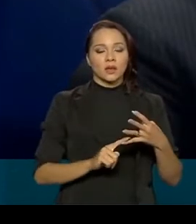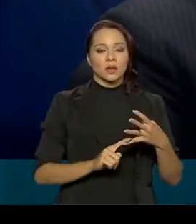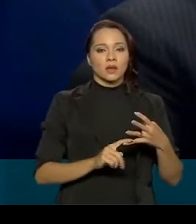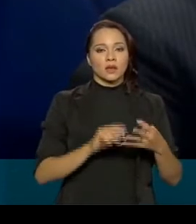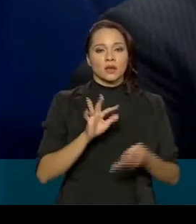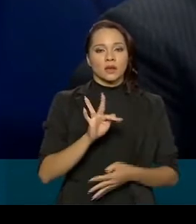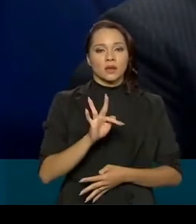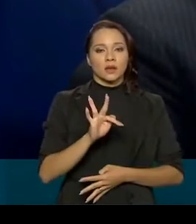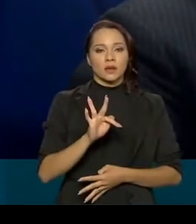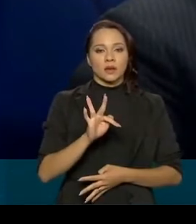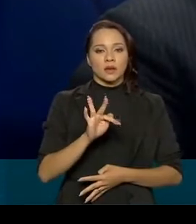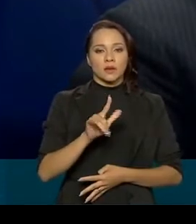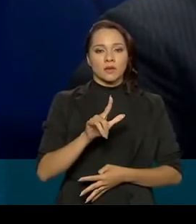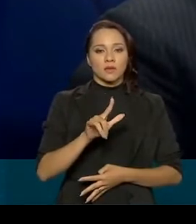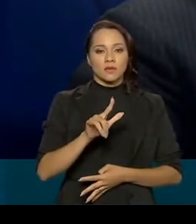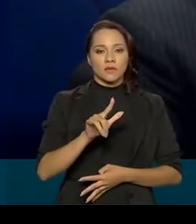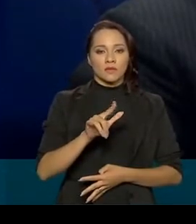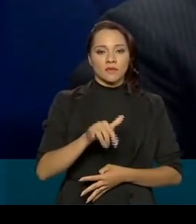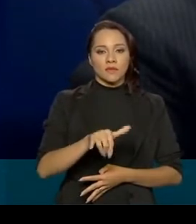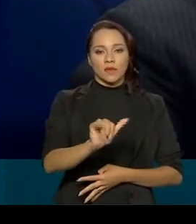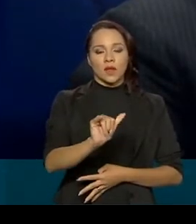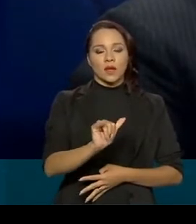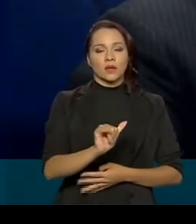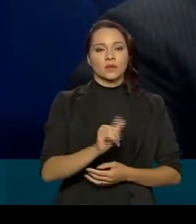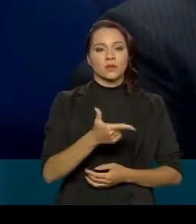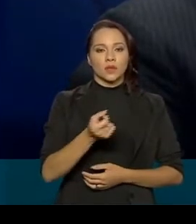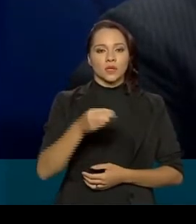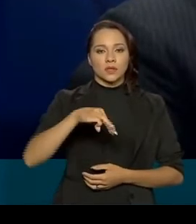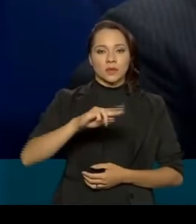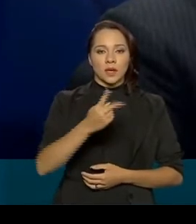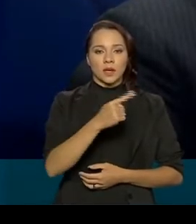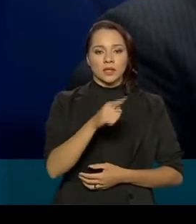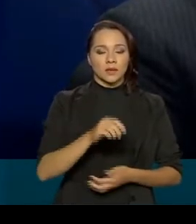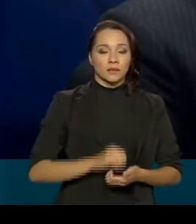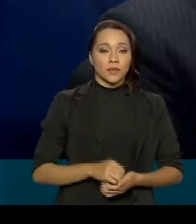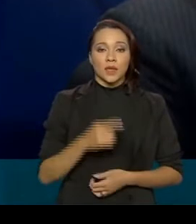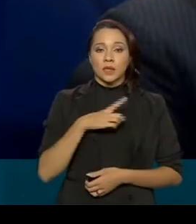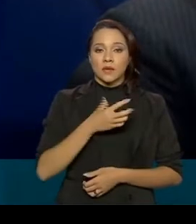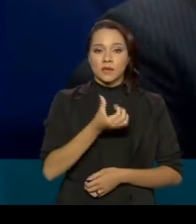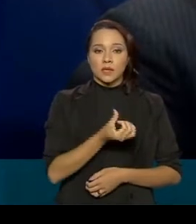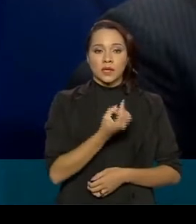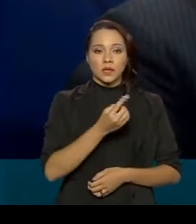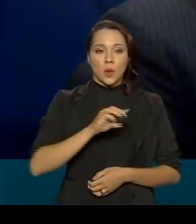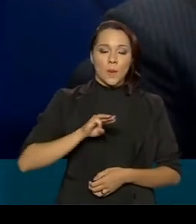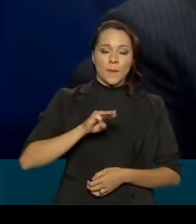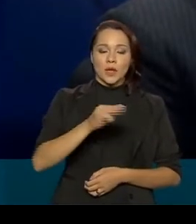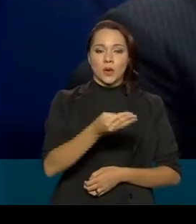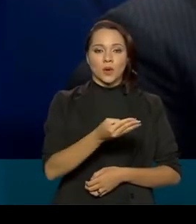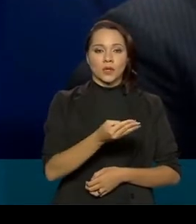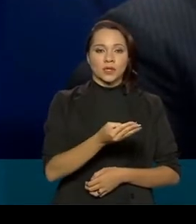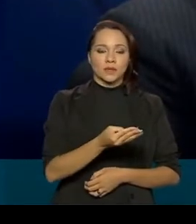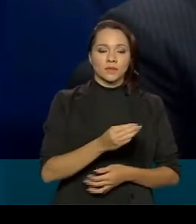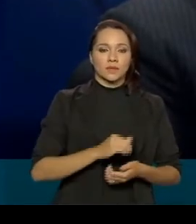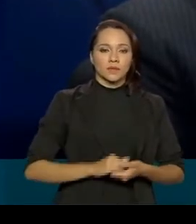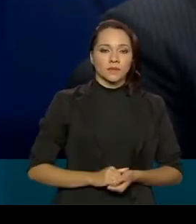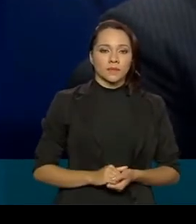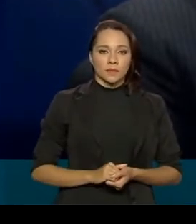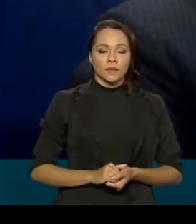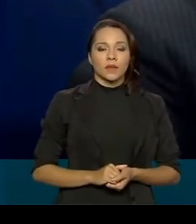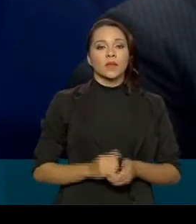e a Flylink 200 MHz de espectro. Tivemos aí 61 milhões de outorga